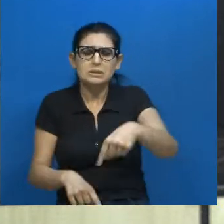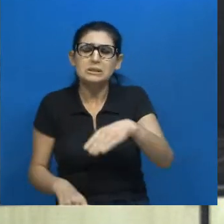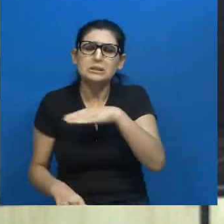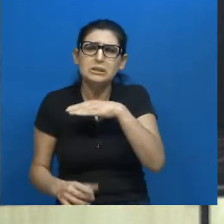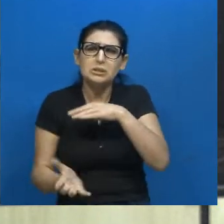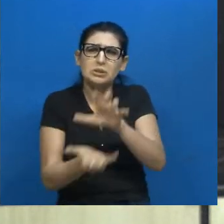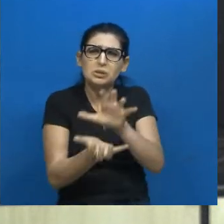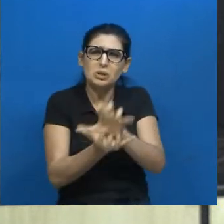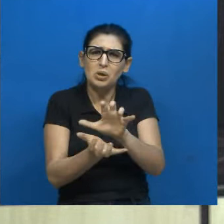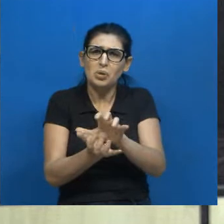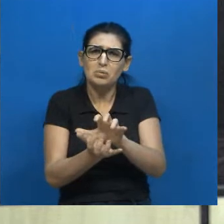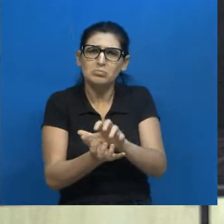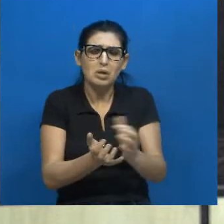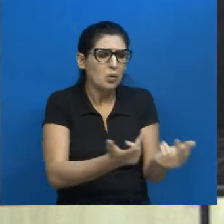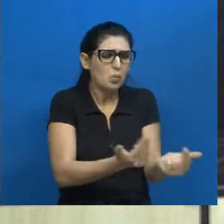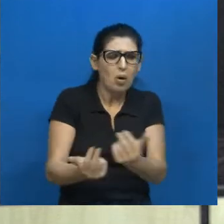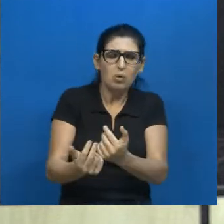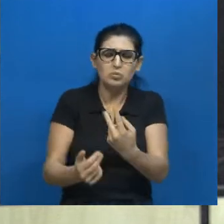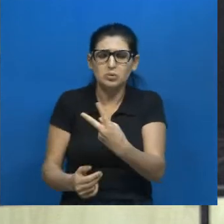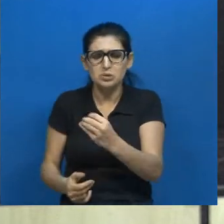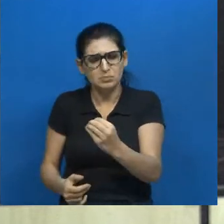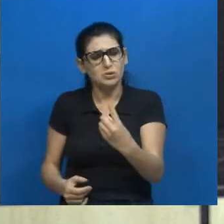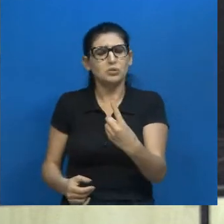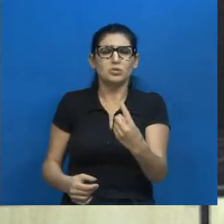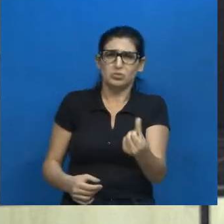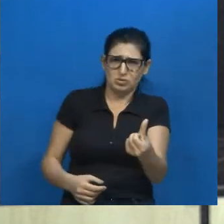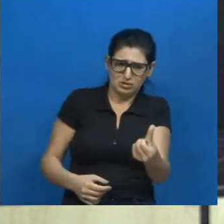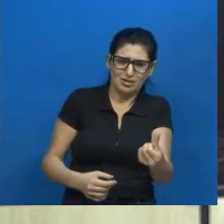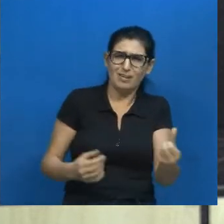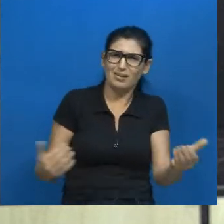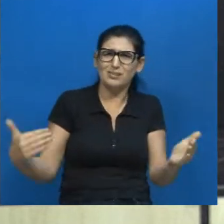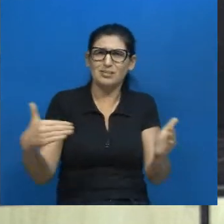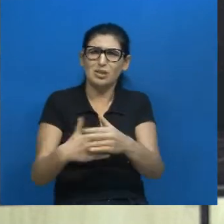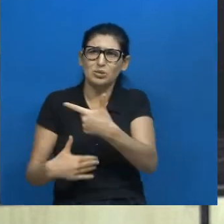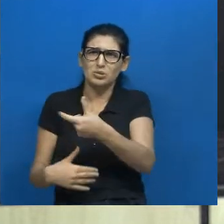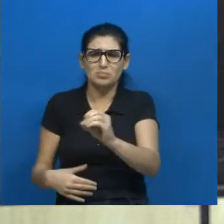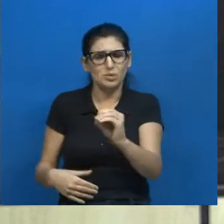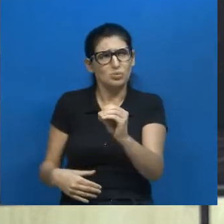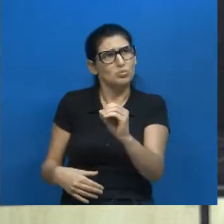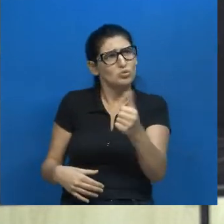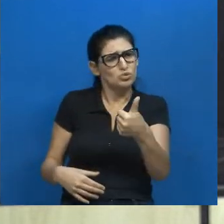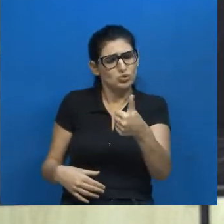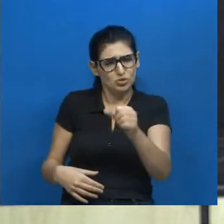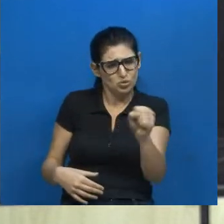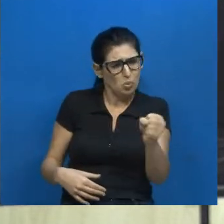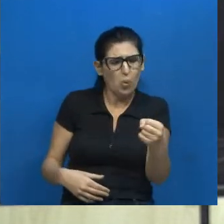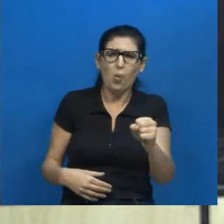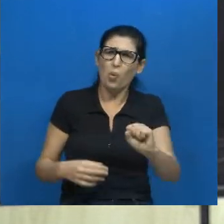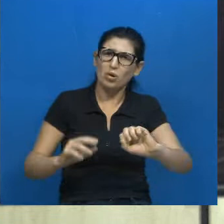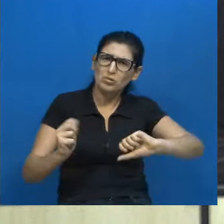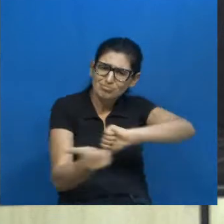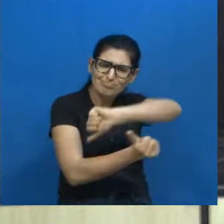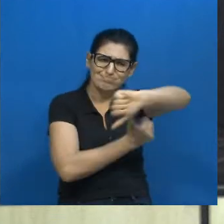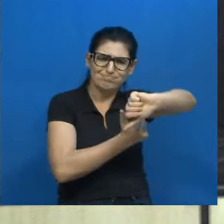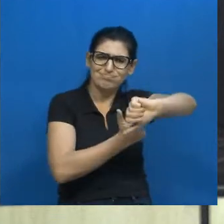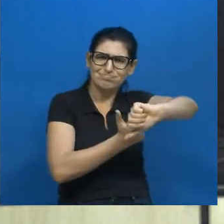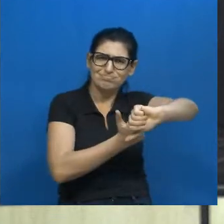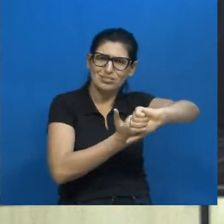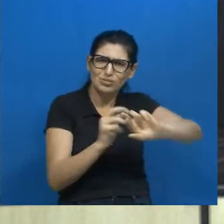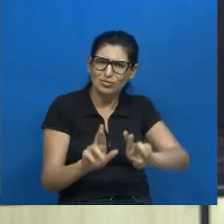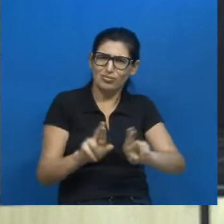modelo 2006 até 2017, 2018, ela mudou, ela não é mais centralizada. A gente tem